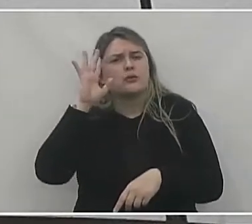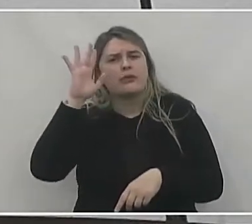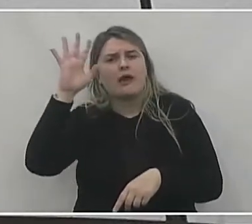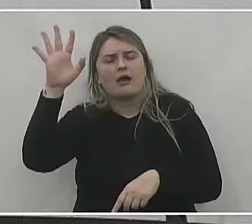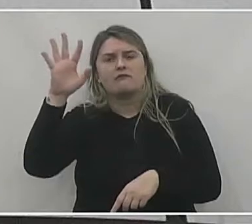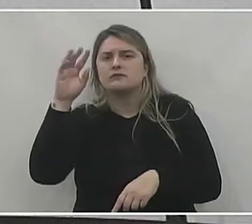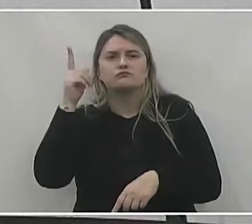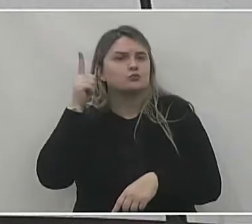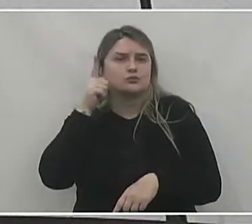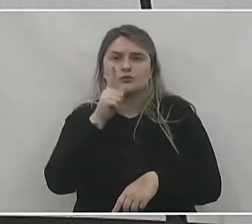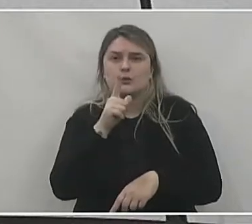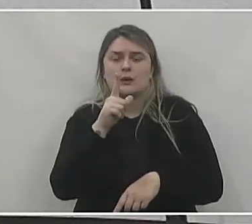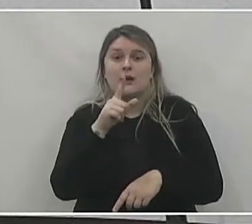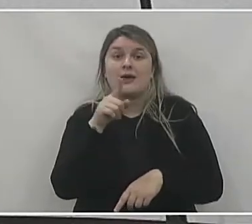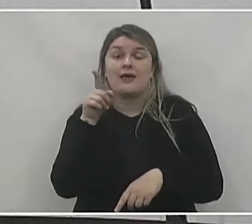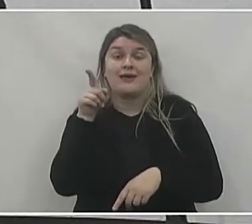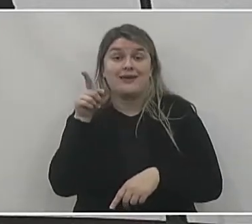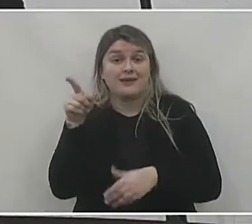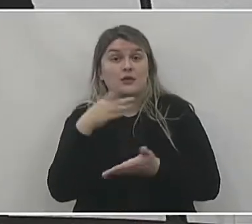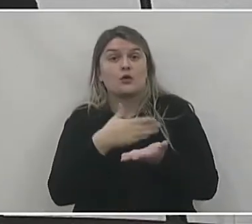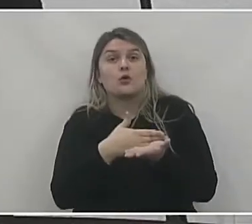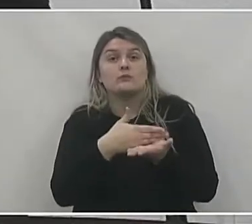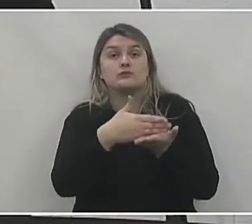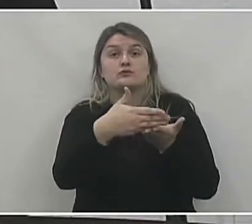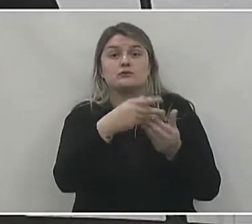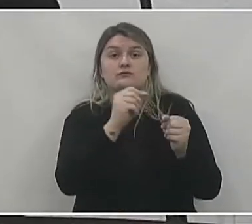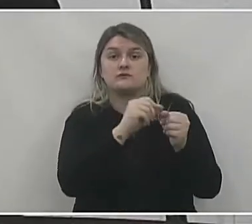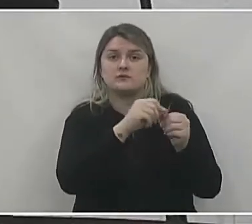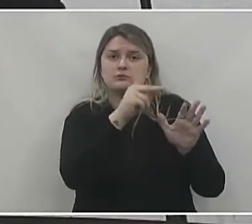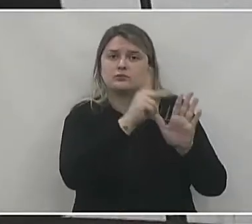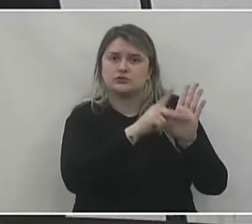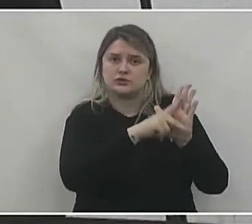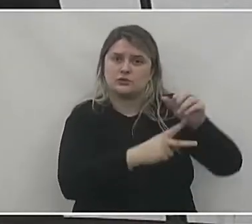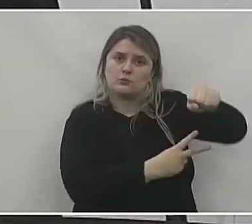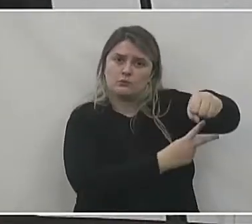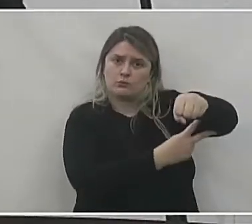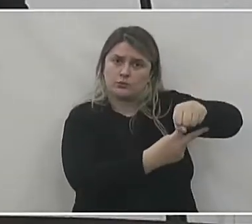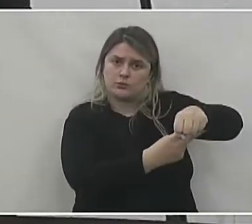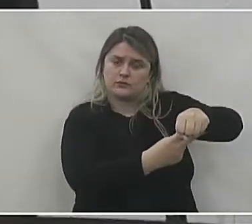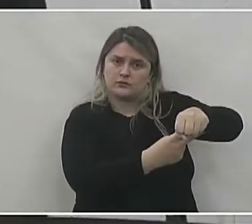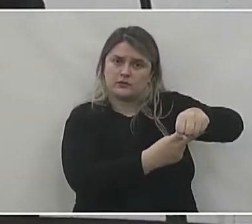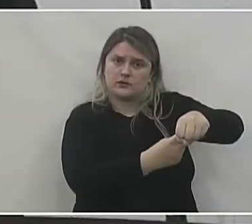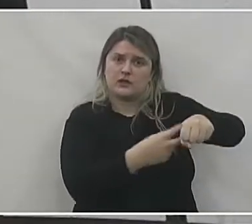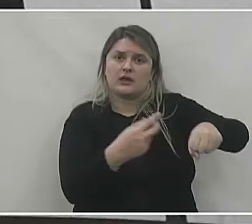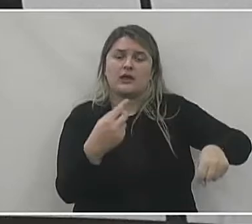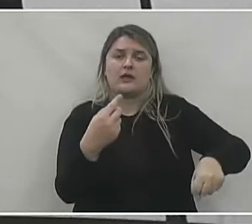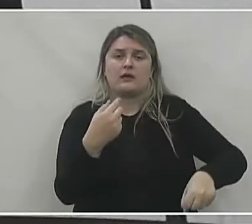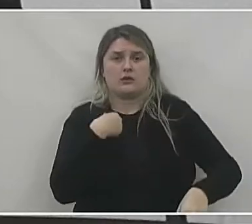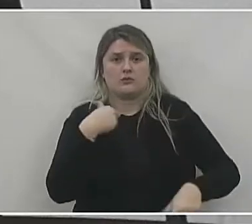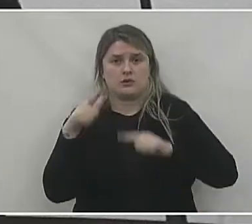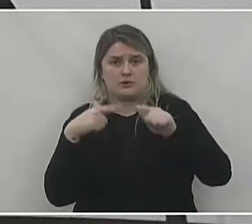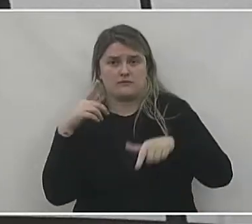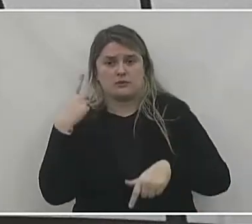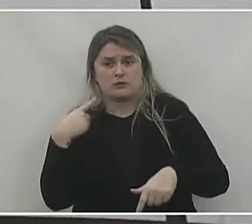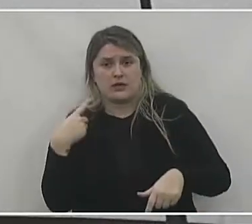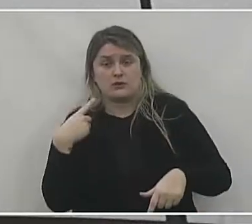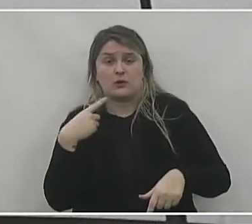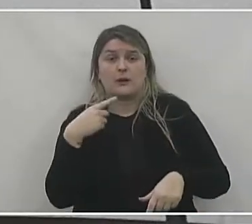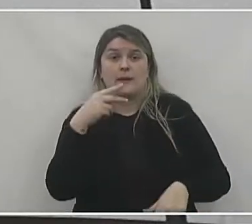e não deu certo, mas ele começou a fazer o projeto da ponte. Eu era deputado, ele era prefeito,